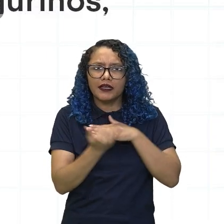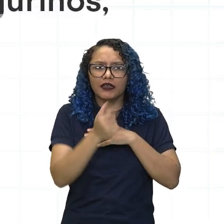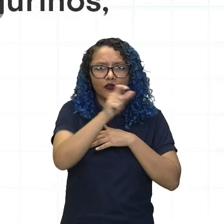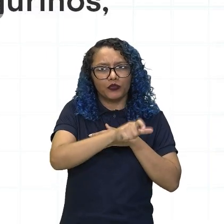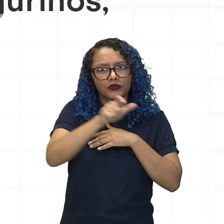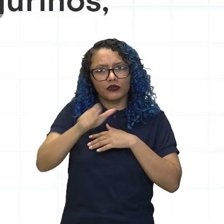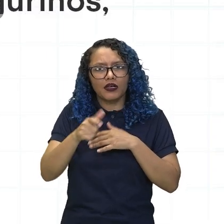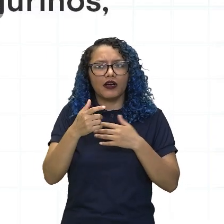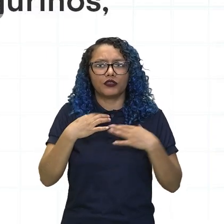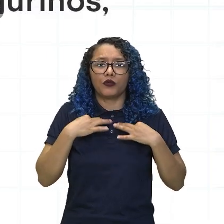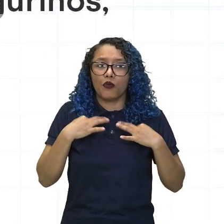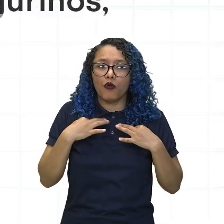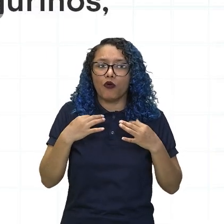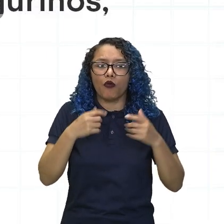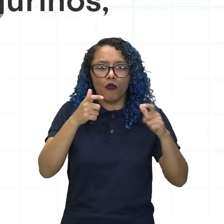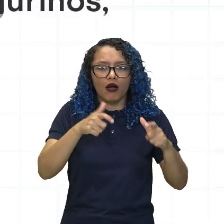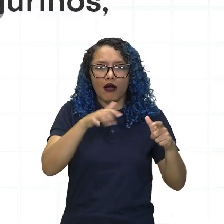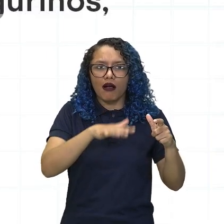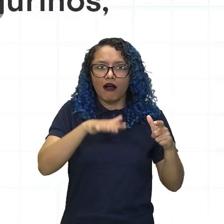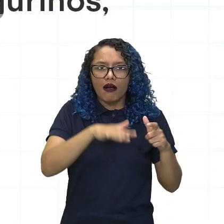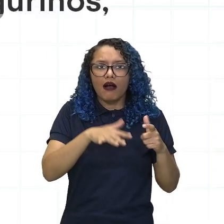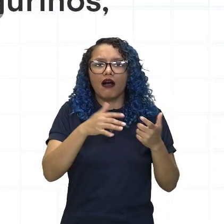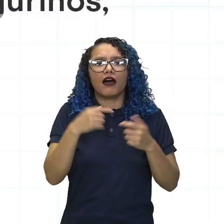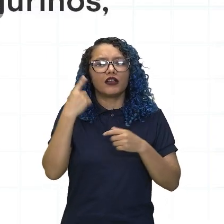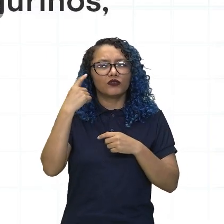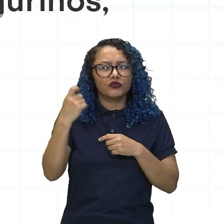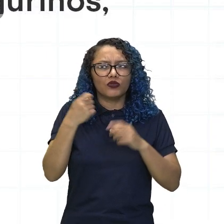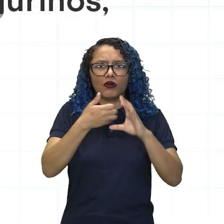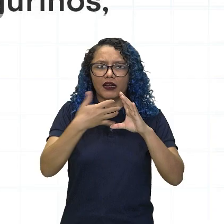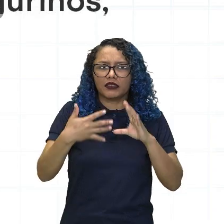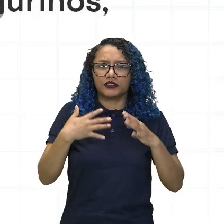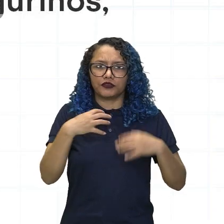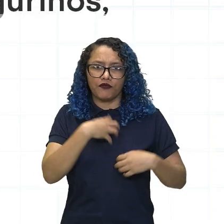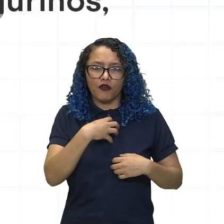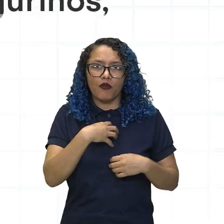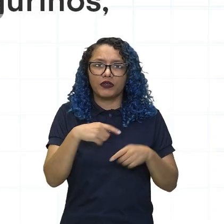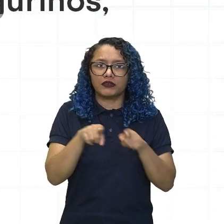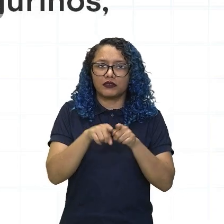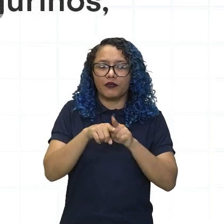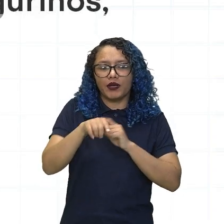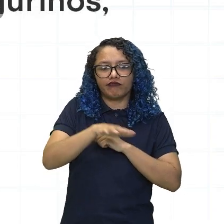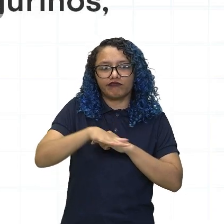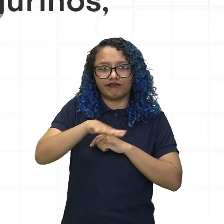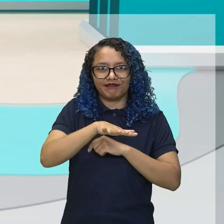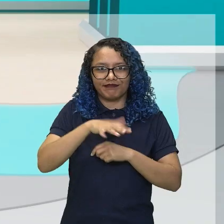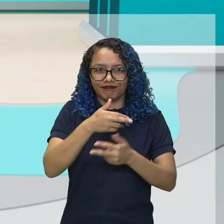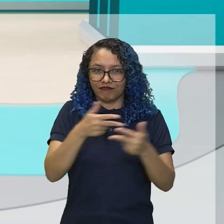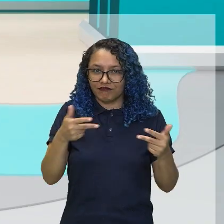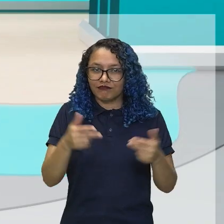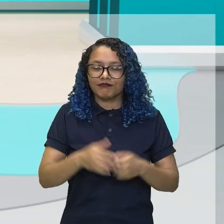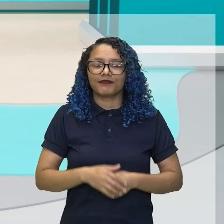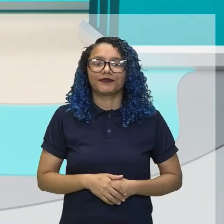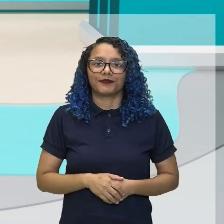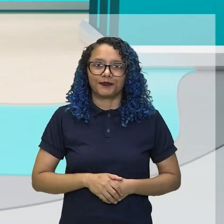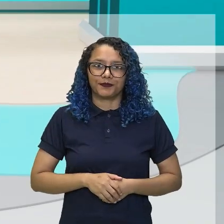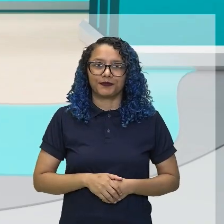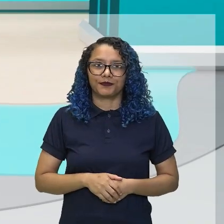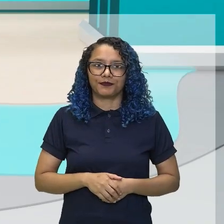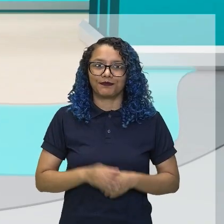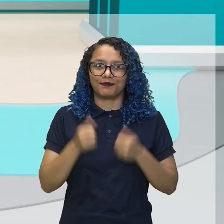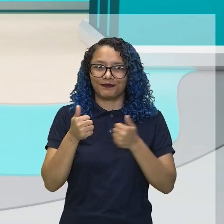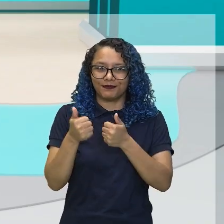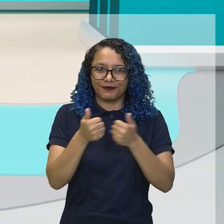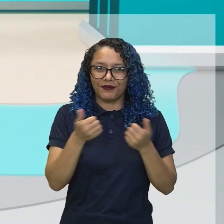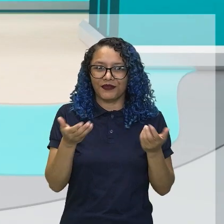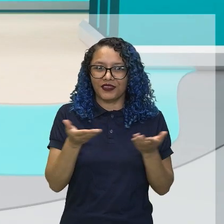personagens, figurinos, cenário, sonoplastia, caracterização, formas e espaços. Muito